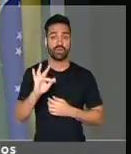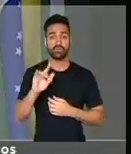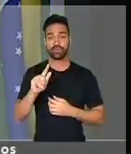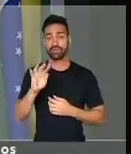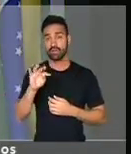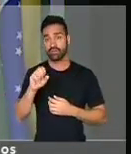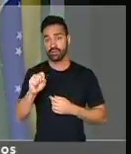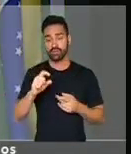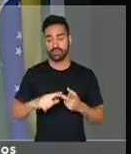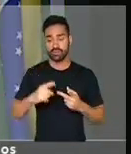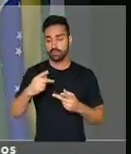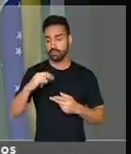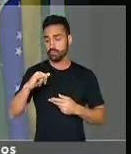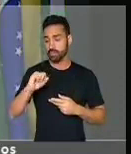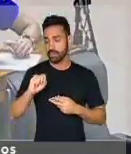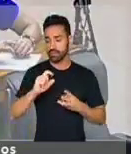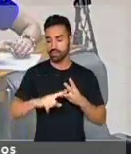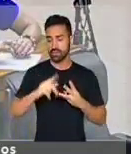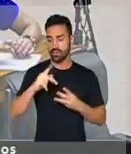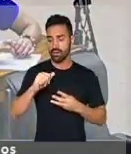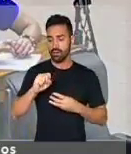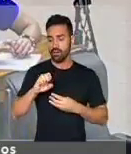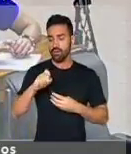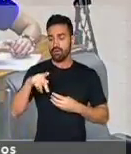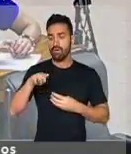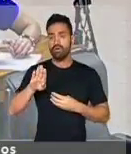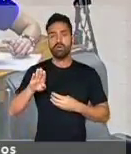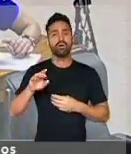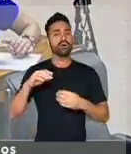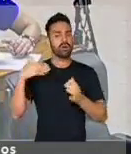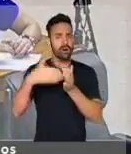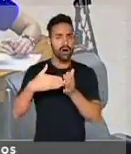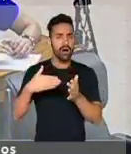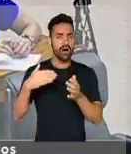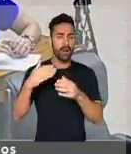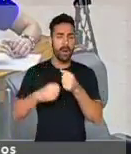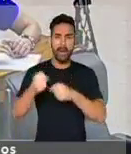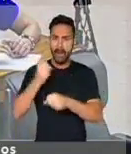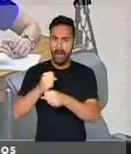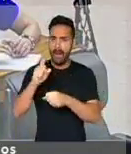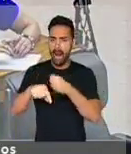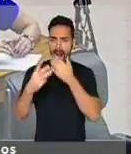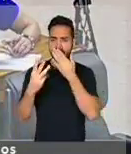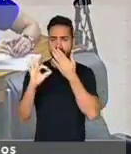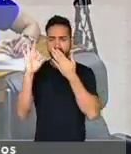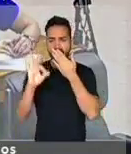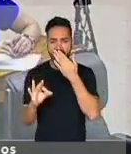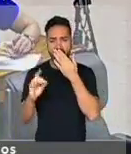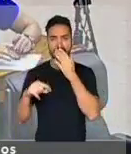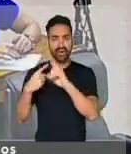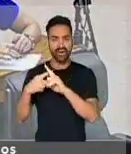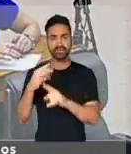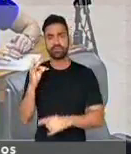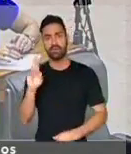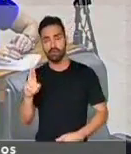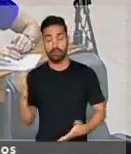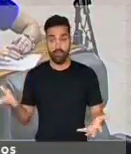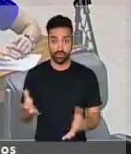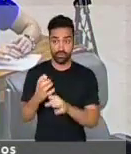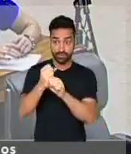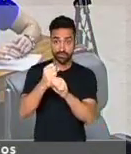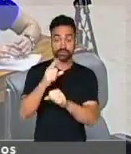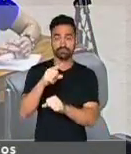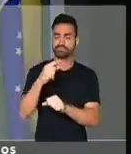Fundo de Garantia do PIS-PASEP, que é do trabalhador, era remunerado até o ano passado a 3% mais TR.